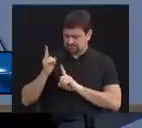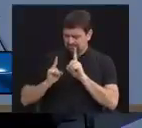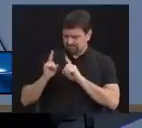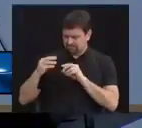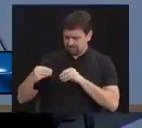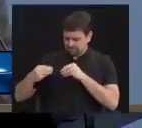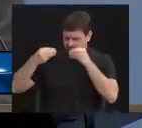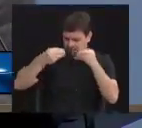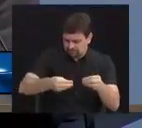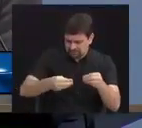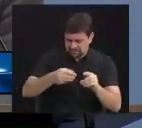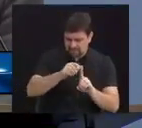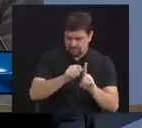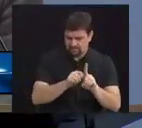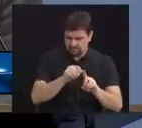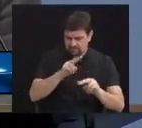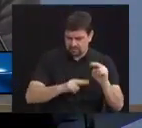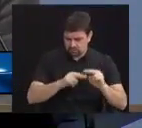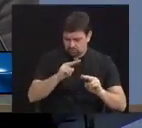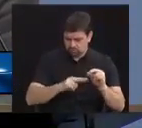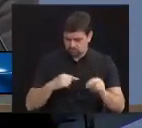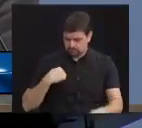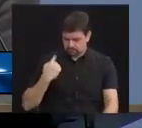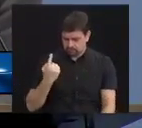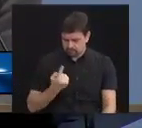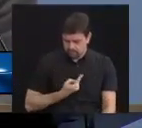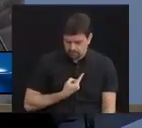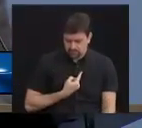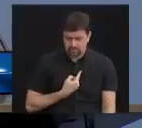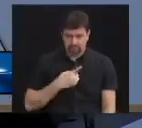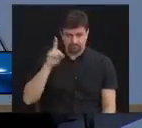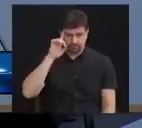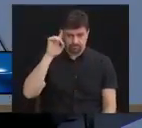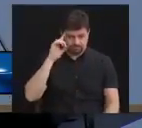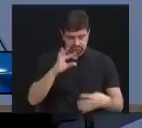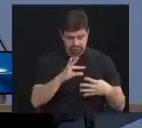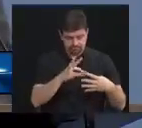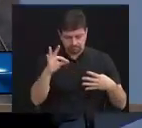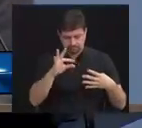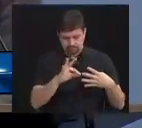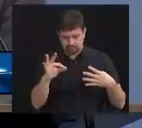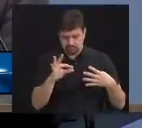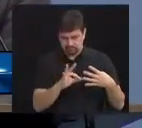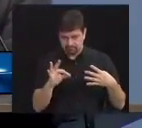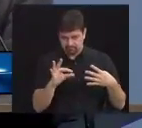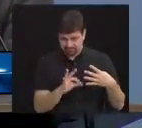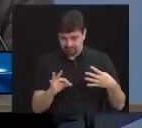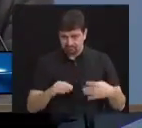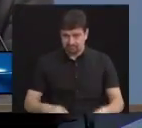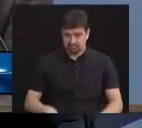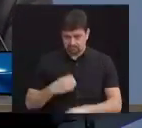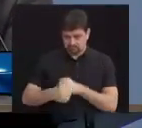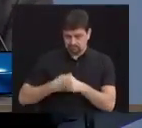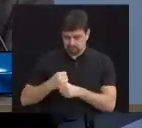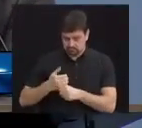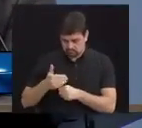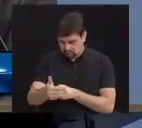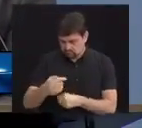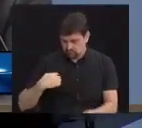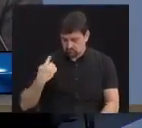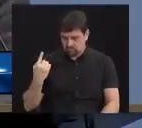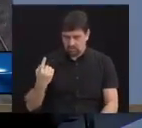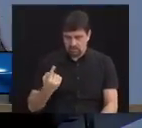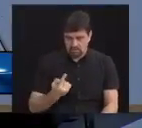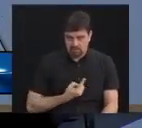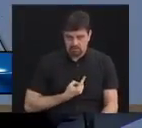Nós vamos escalonar algumas datas, né? O ano que vem nós continuamos janeiro, fevereiro. 2018,